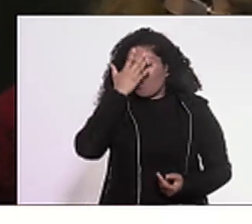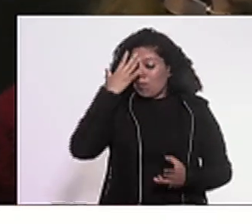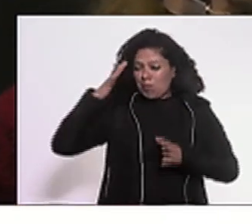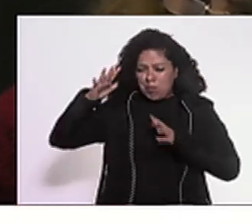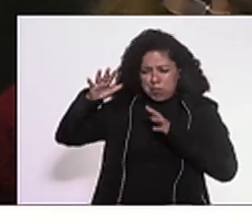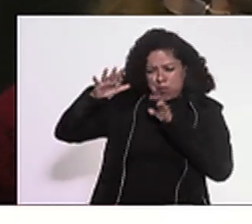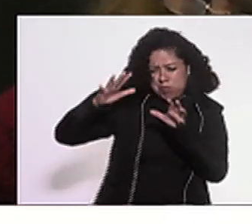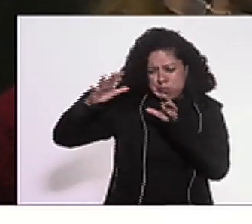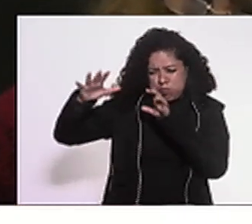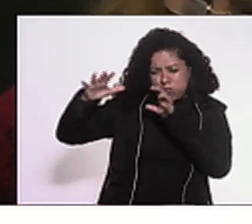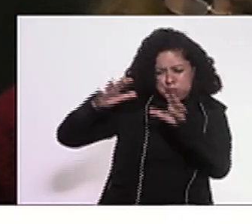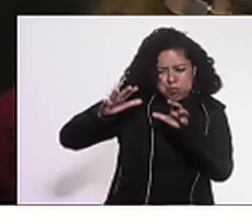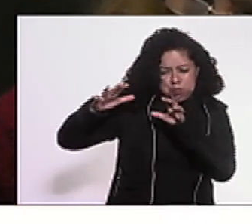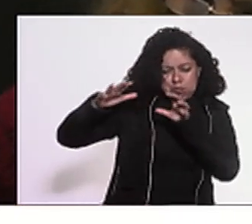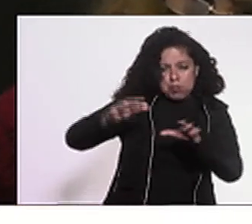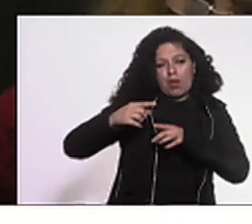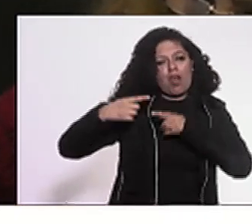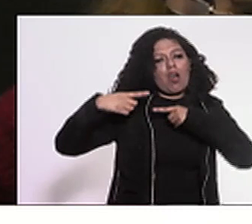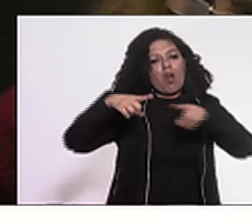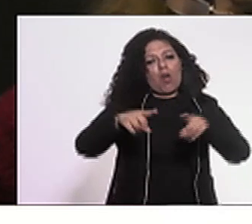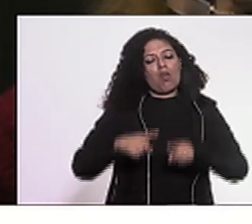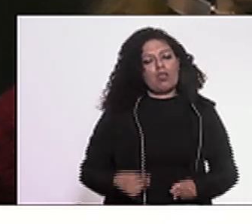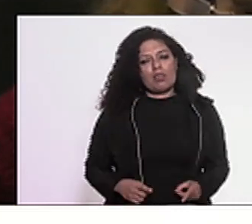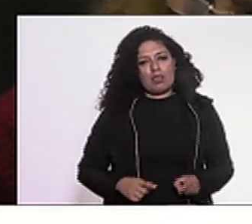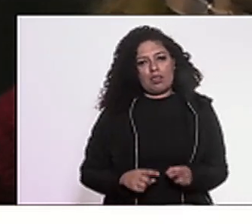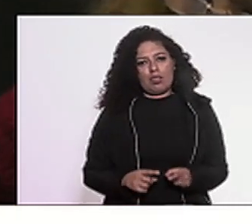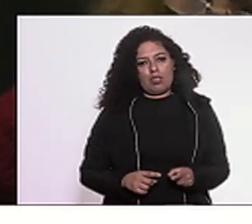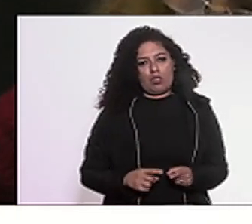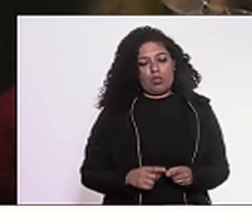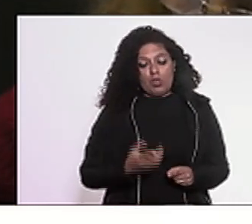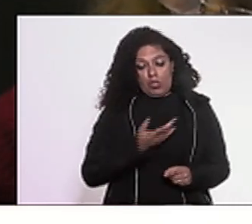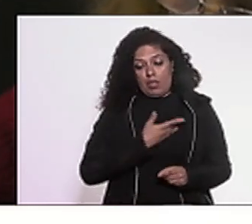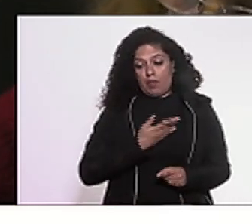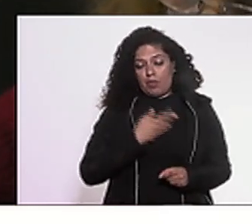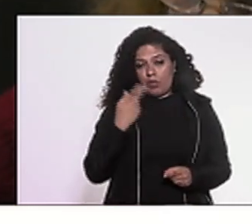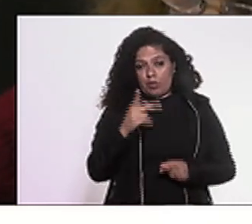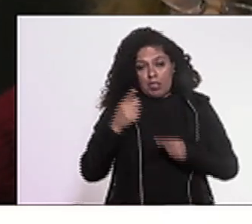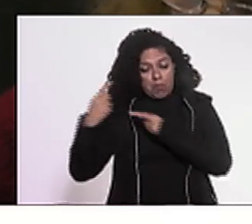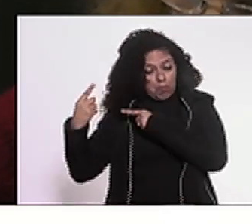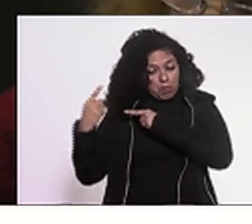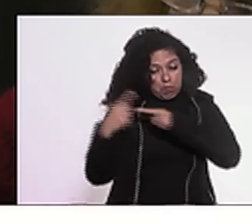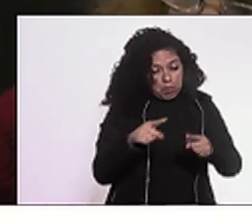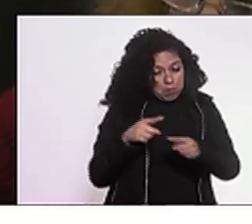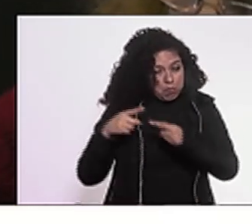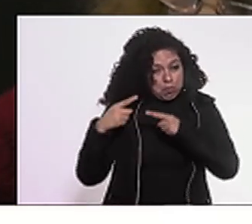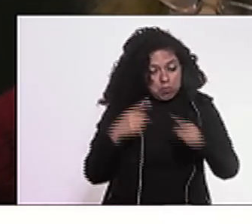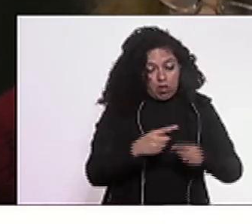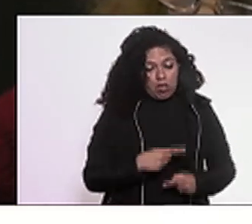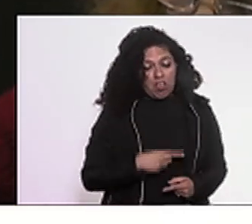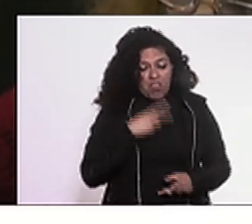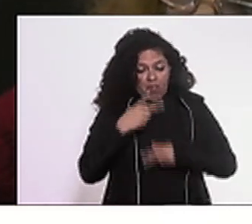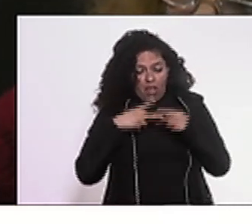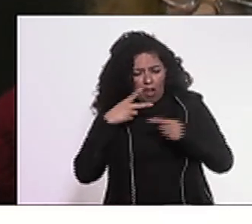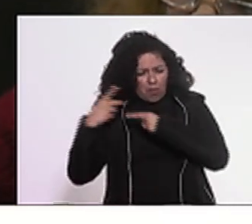que não tinha mais clima para ele, que inclusive até os próprios companheiros foram taxar ele como dedo